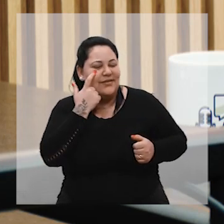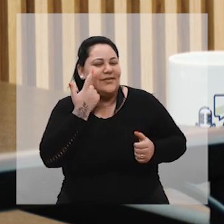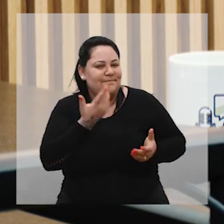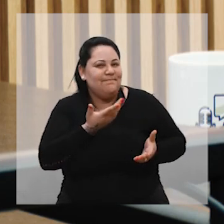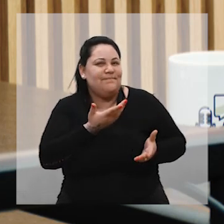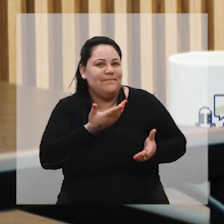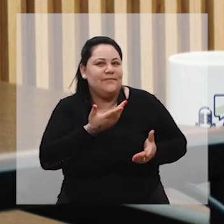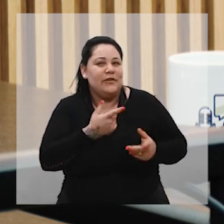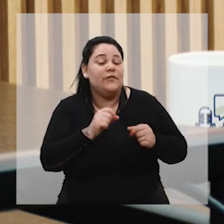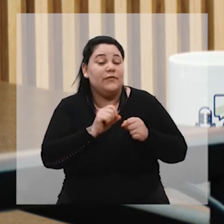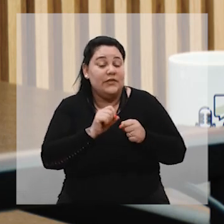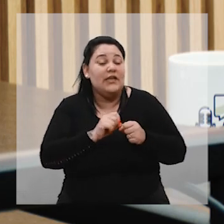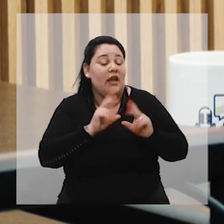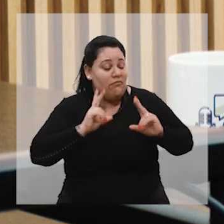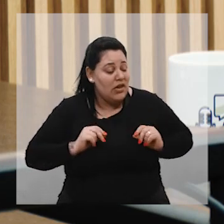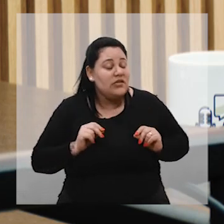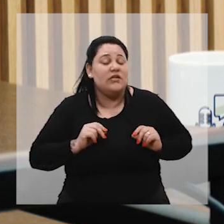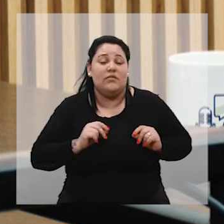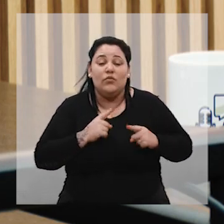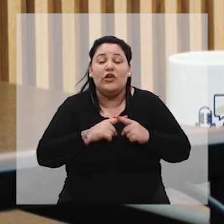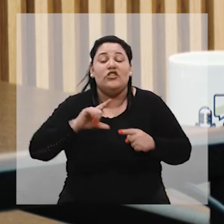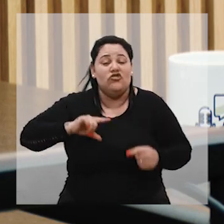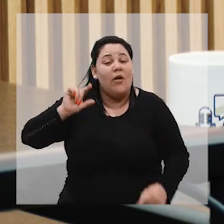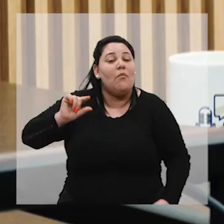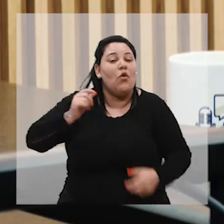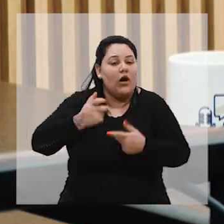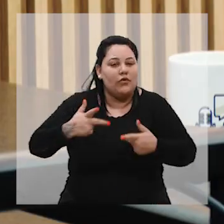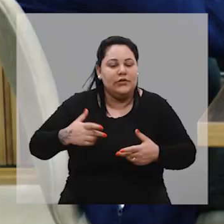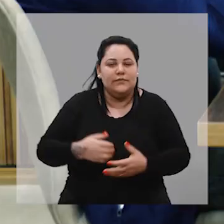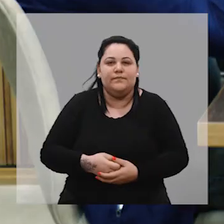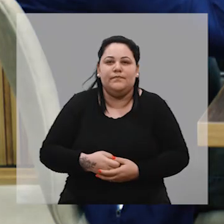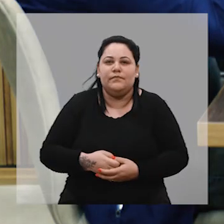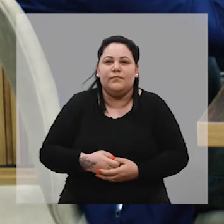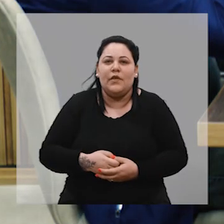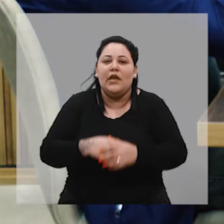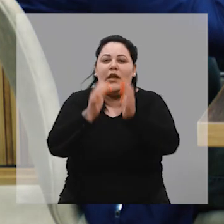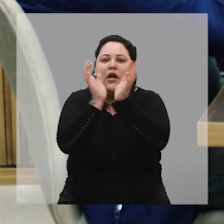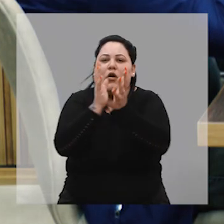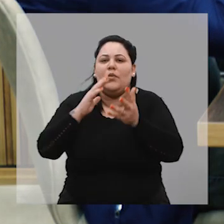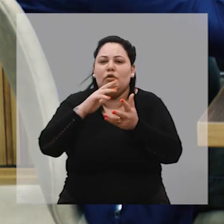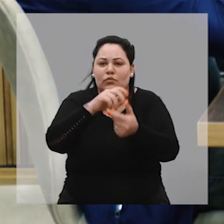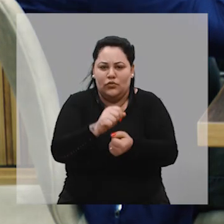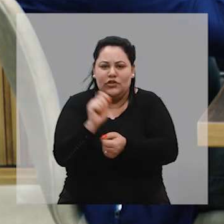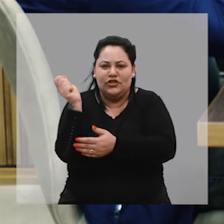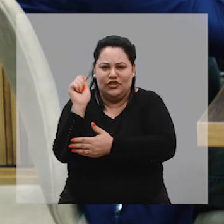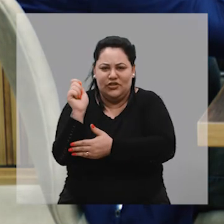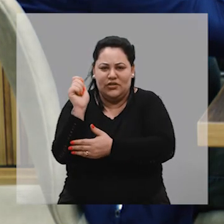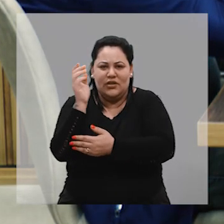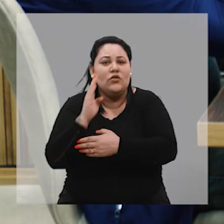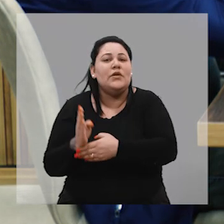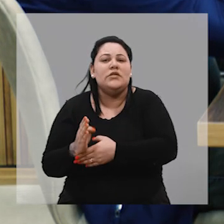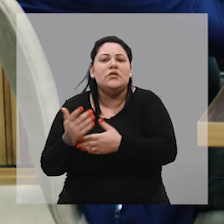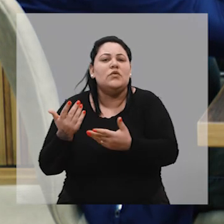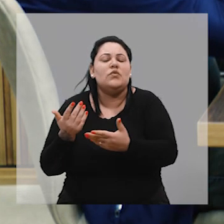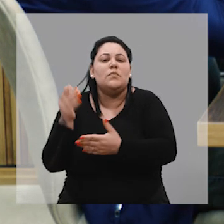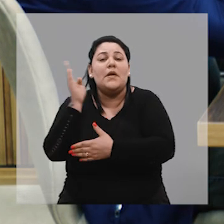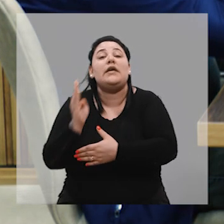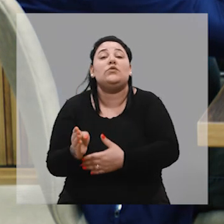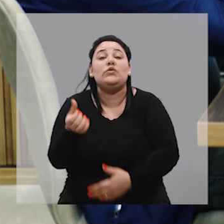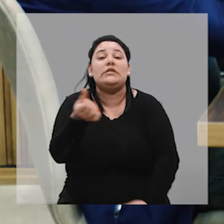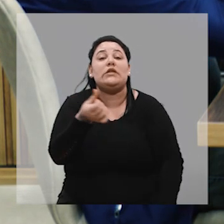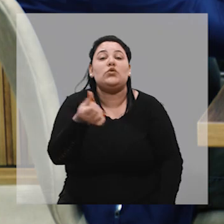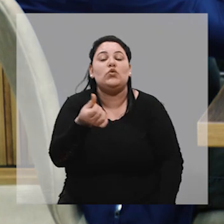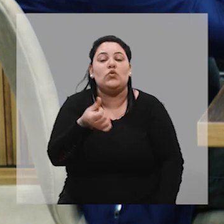olha, esses caras fizeram pra merecer mesmo. E na Copa do Mundo na Argentina, o Brasil foi? Vocês foram? Esse Copa do Mundo, nós ficamos